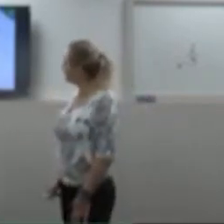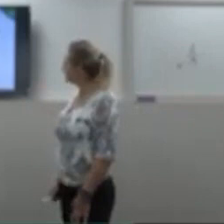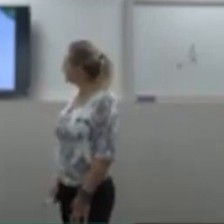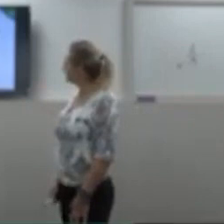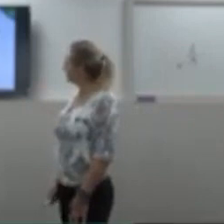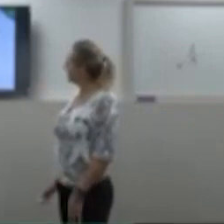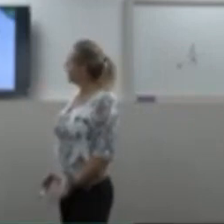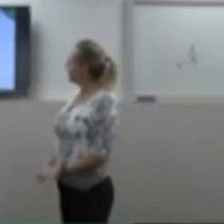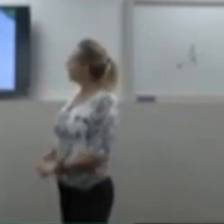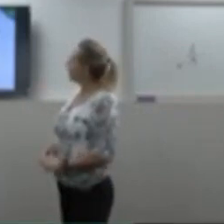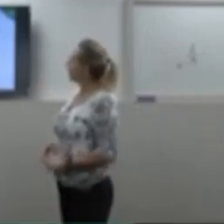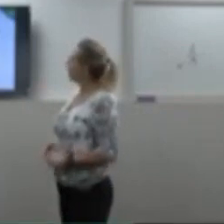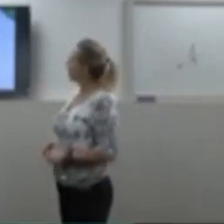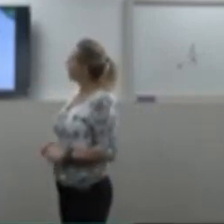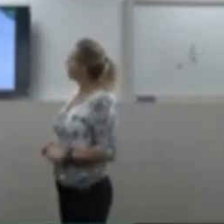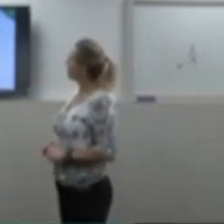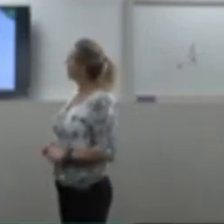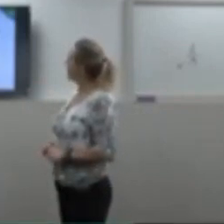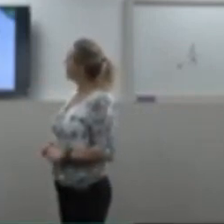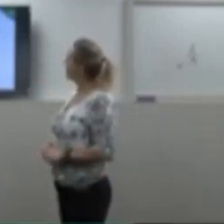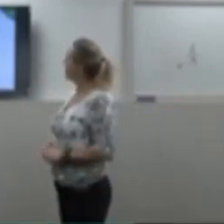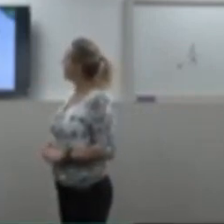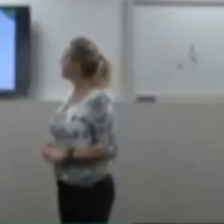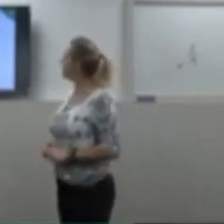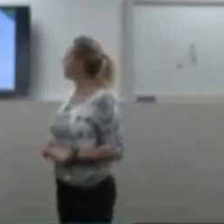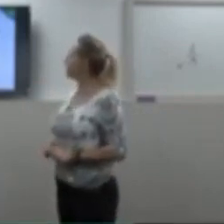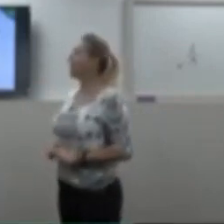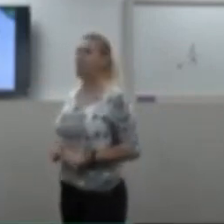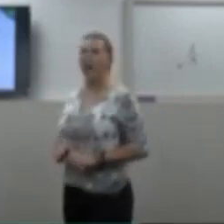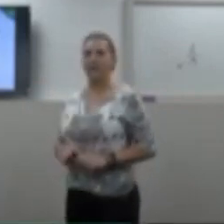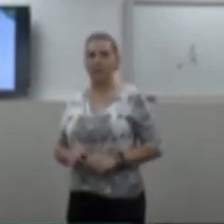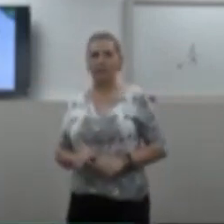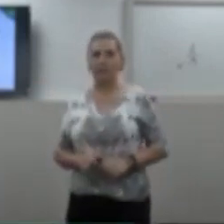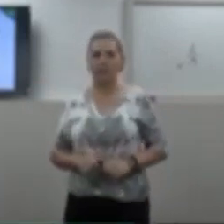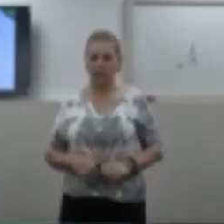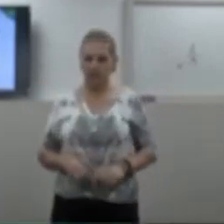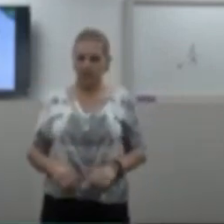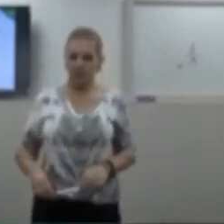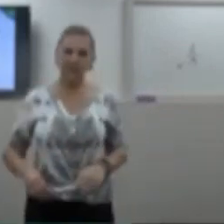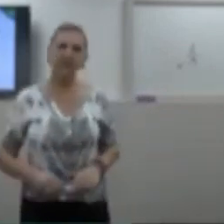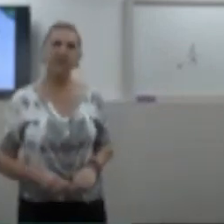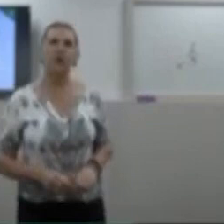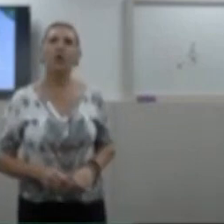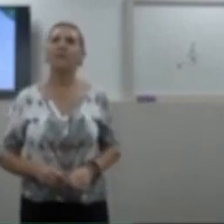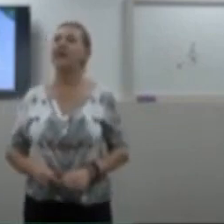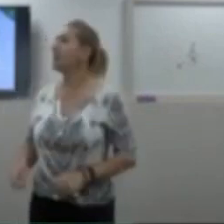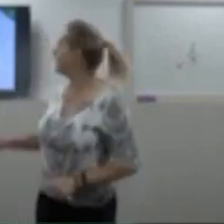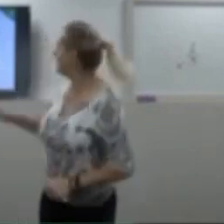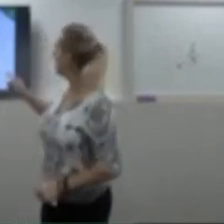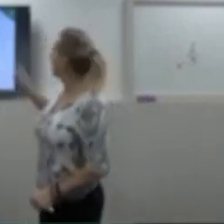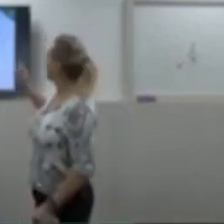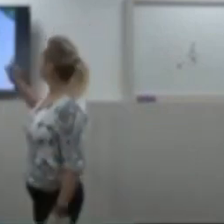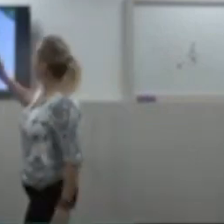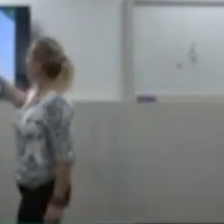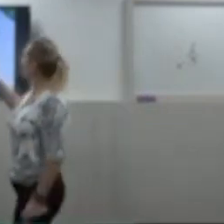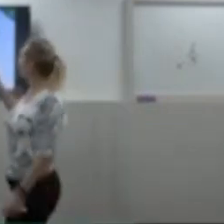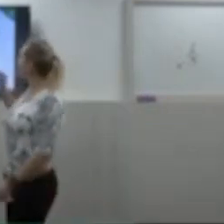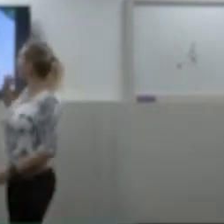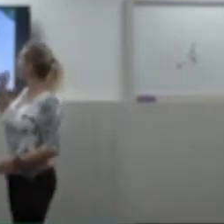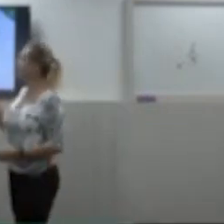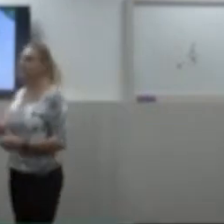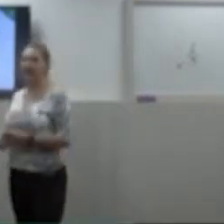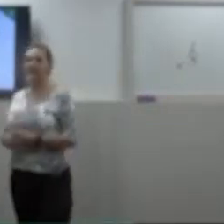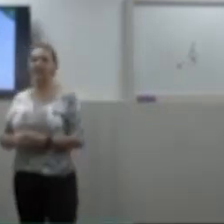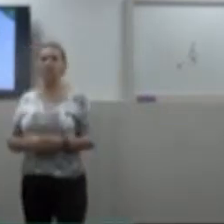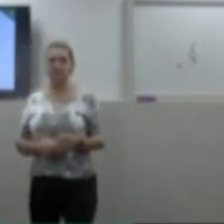fracionário. Comprei uma pizza de 10 pedaços e comi 4. Ou seja, eu comi